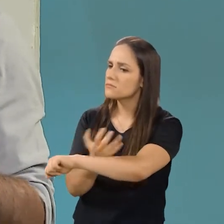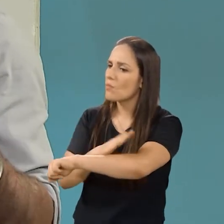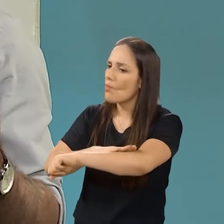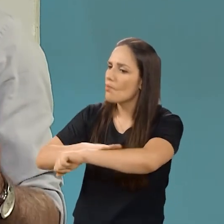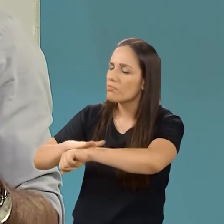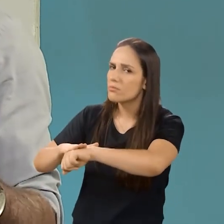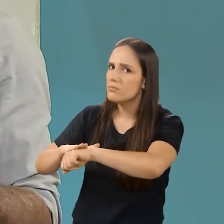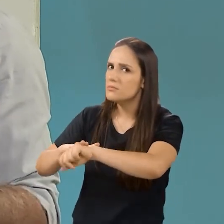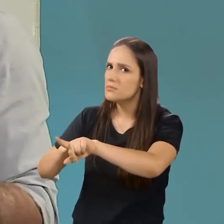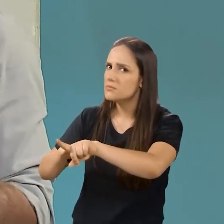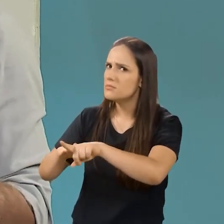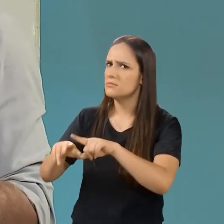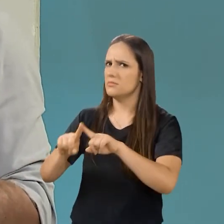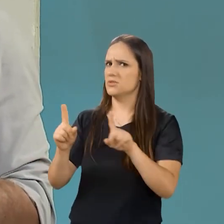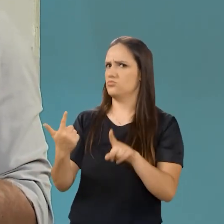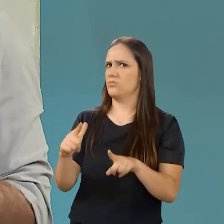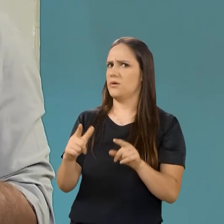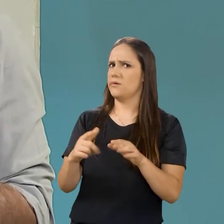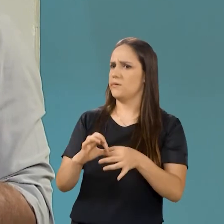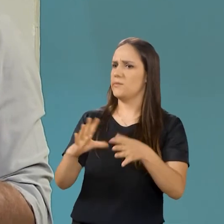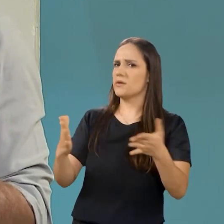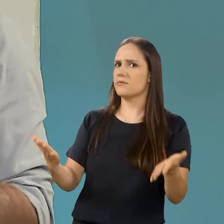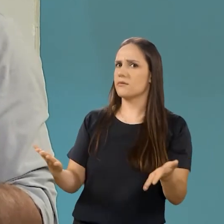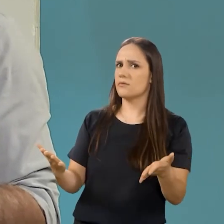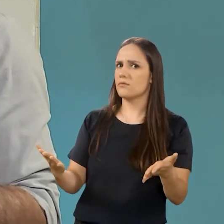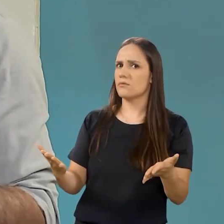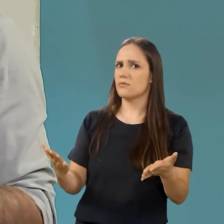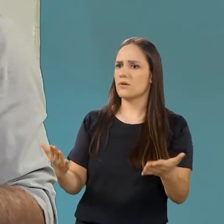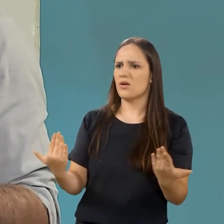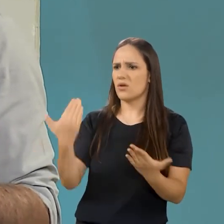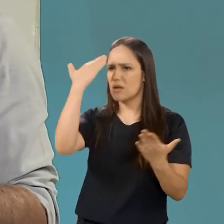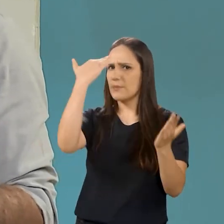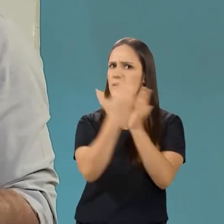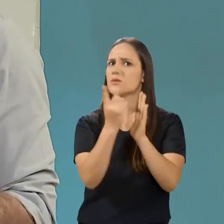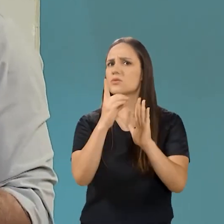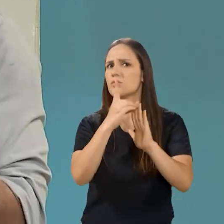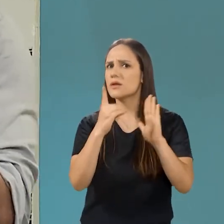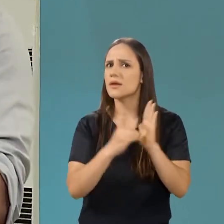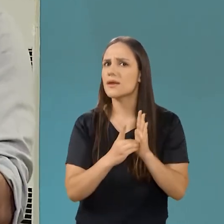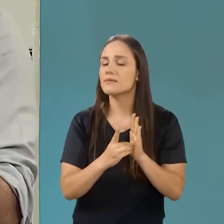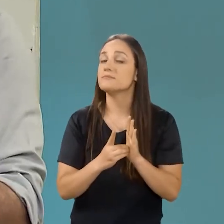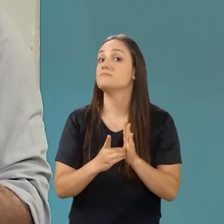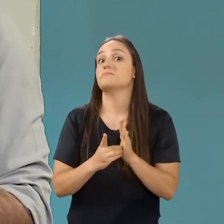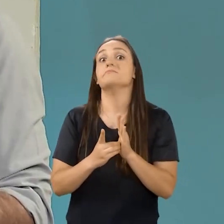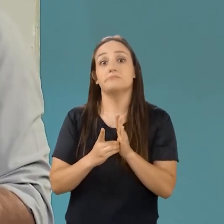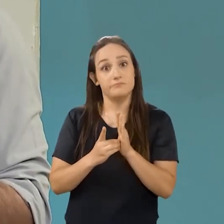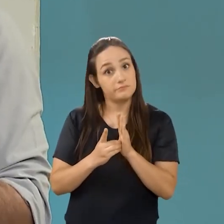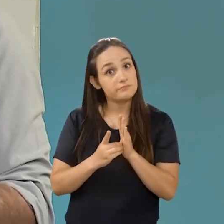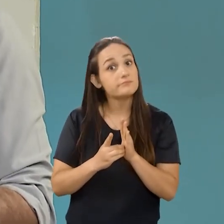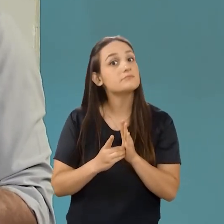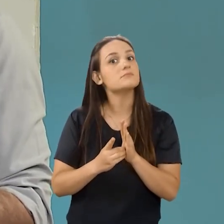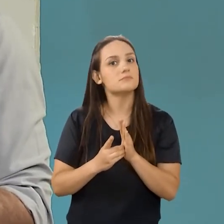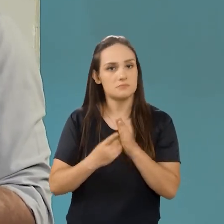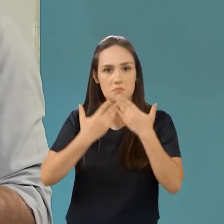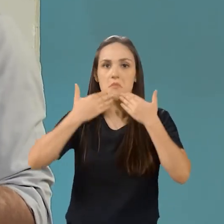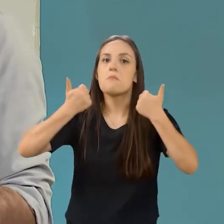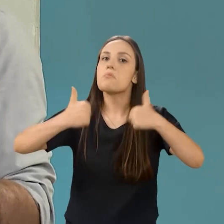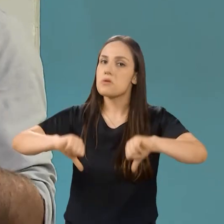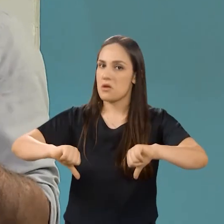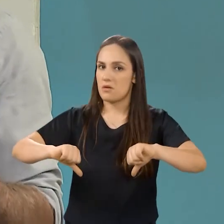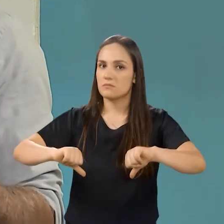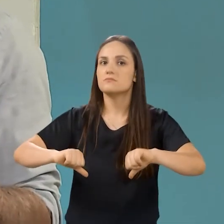com autorização, mas ela está suspensa, e aí sem autorização, que é mais grave ainda, né, secretário? Sim. Porque daí ele está cometendo mesmo essa infração ambiental